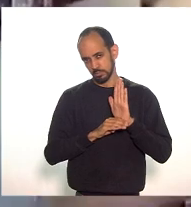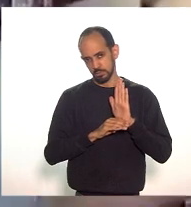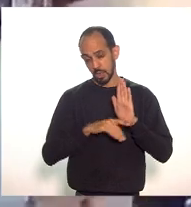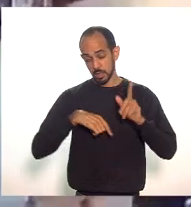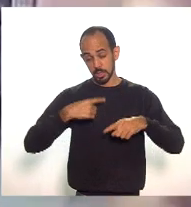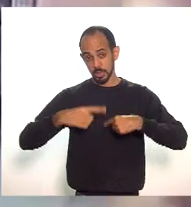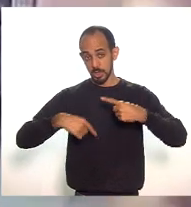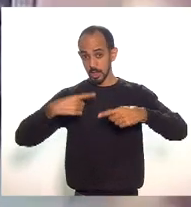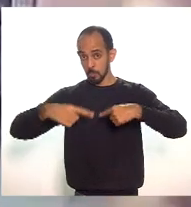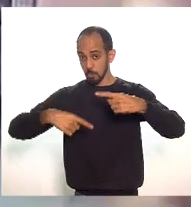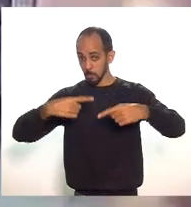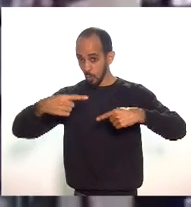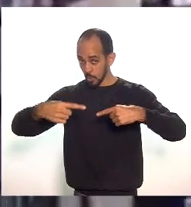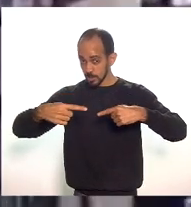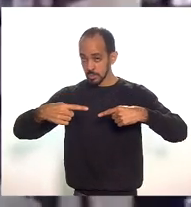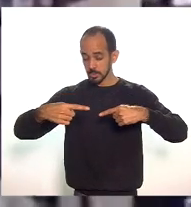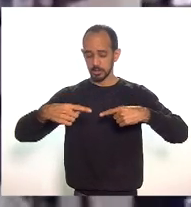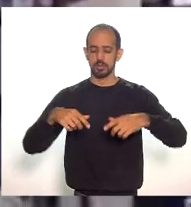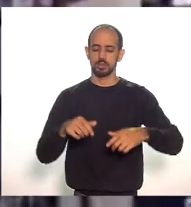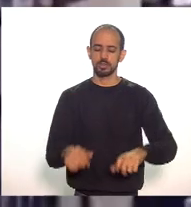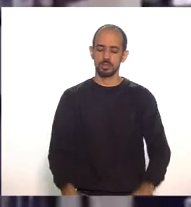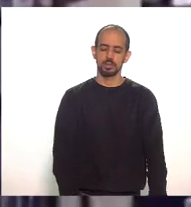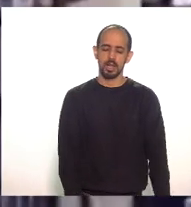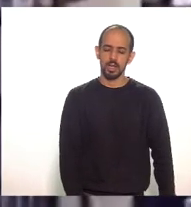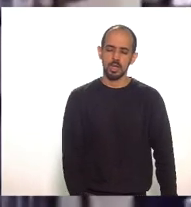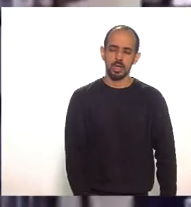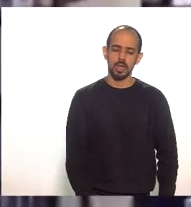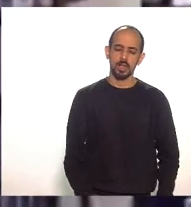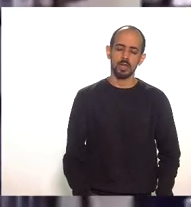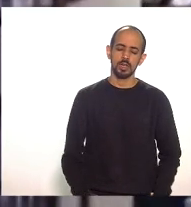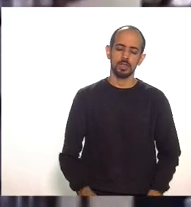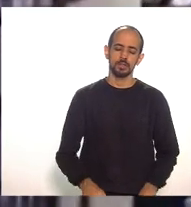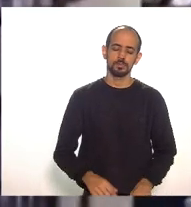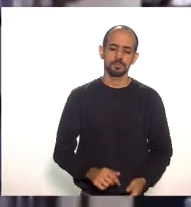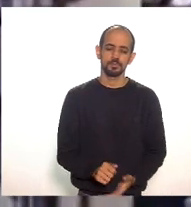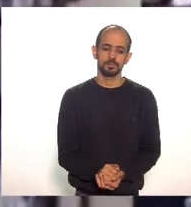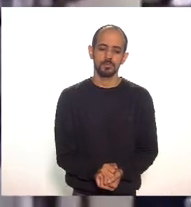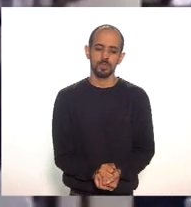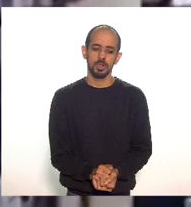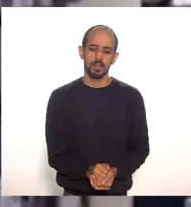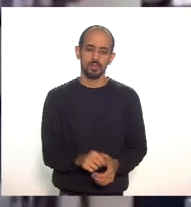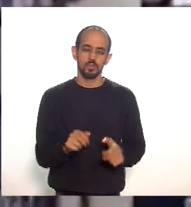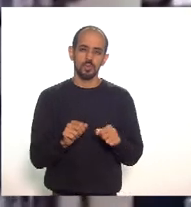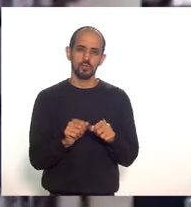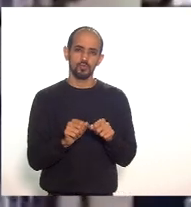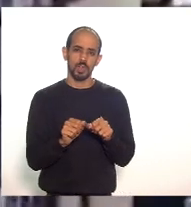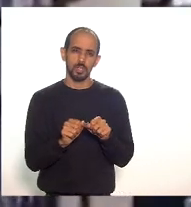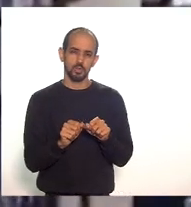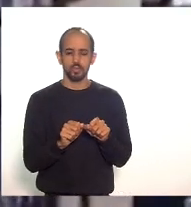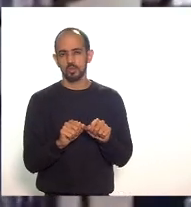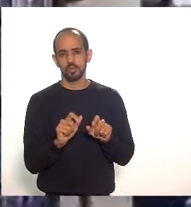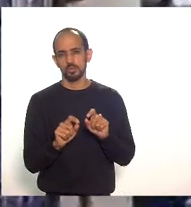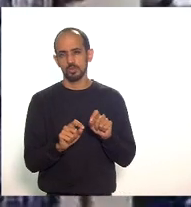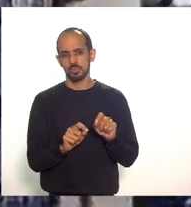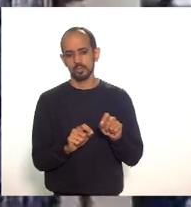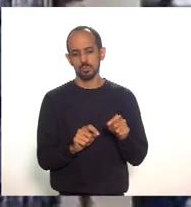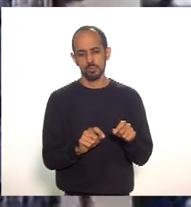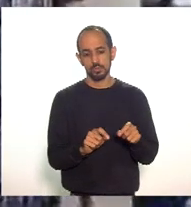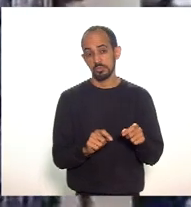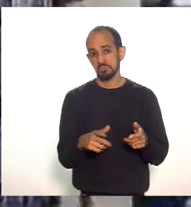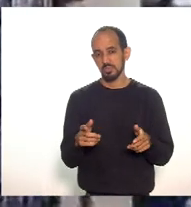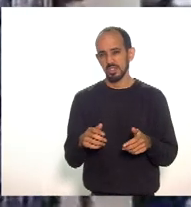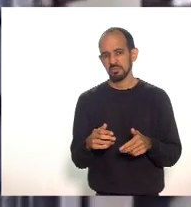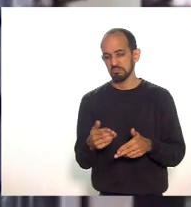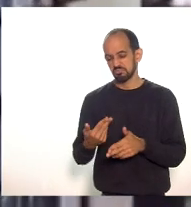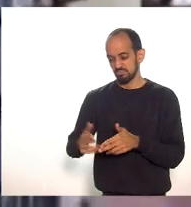depois está aí ficou em não ter terminado quando os